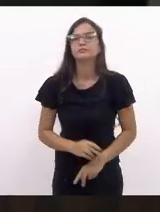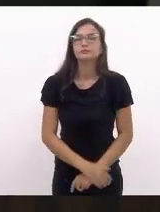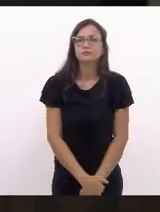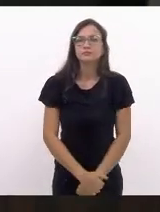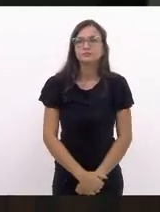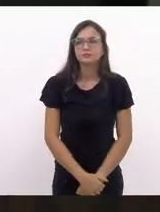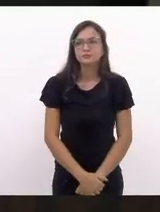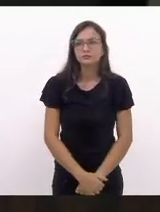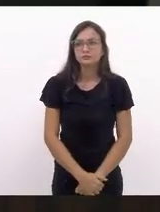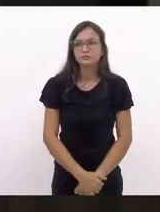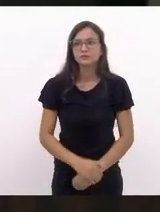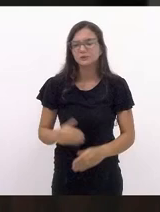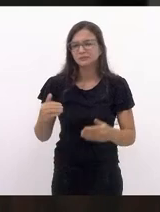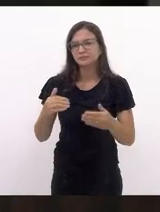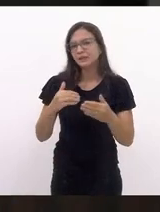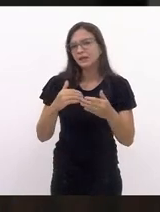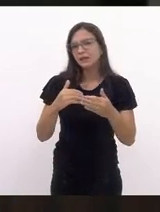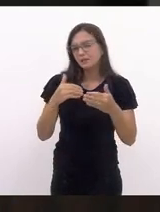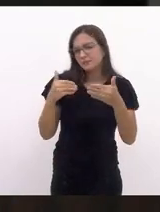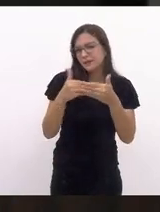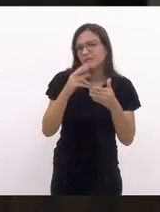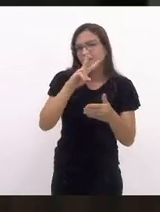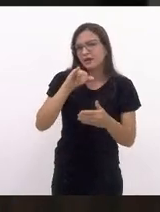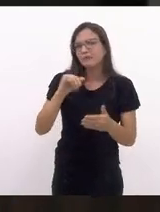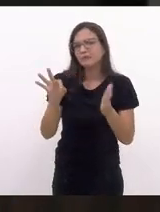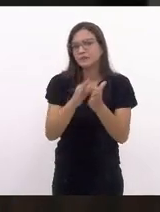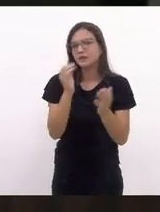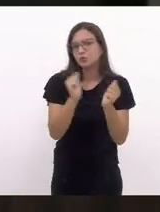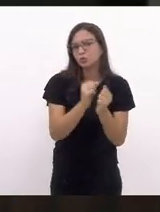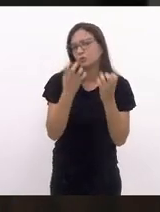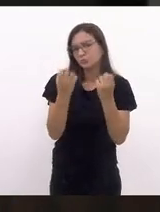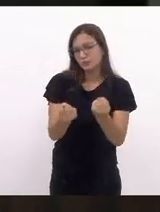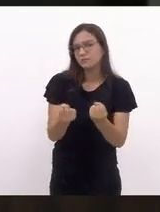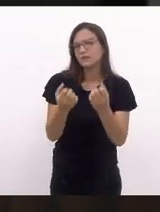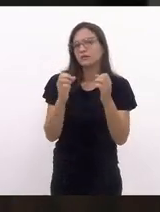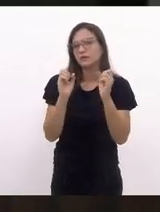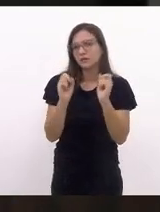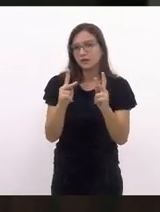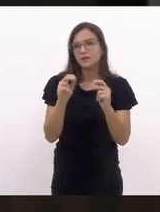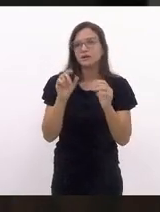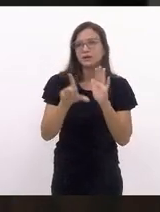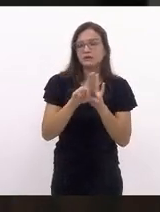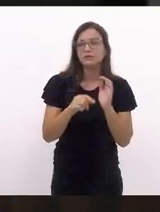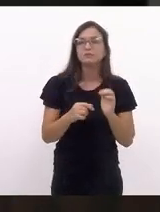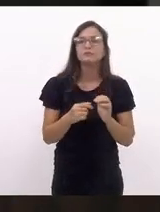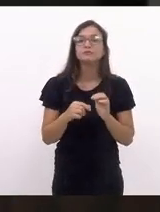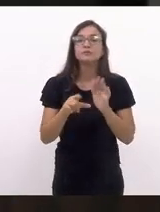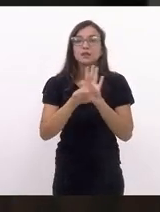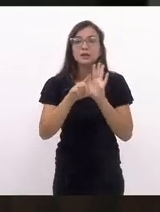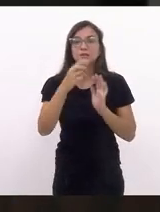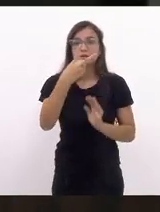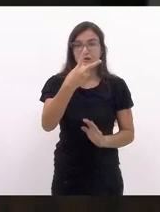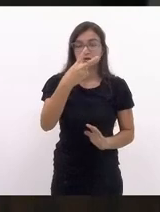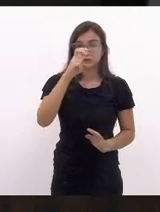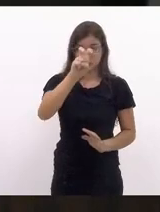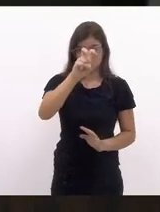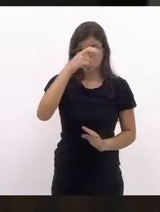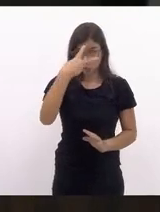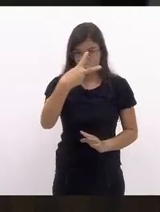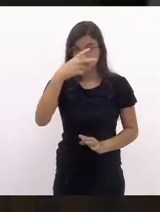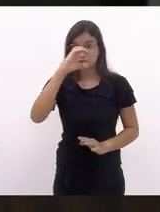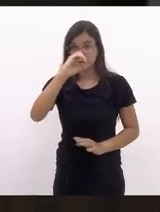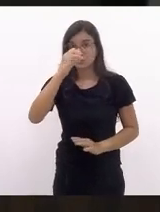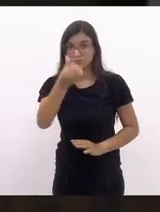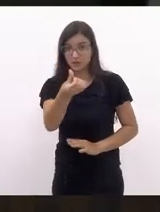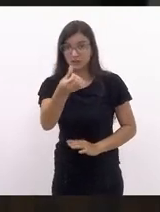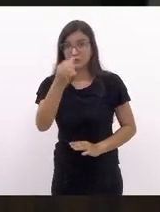já quando oferecer promotoria tem ciúme de urgência a discussão do projeto de lei cinco 20621 Doutor Deputado Flávio serafini que